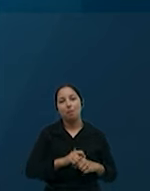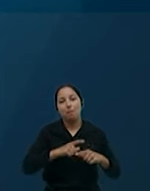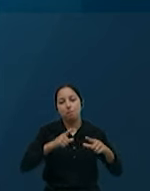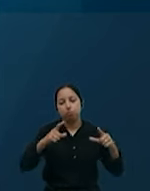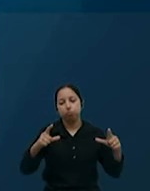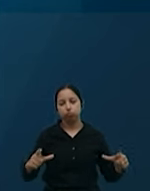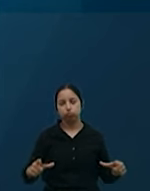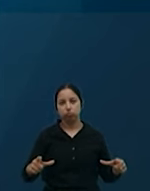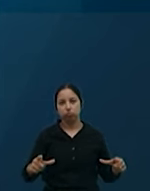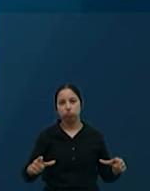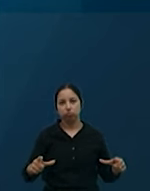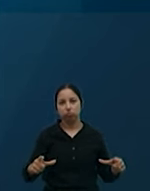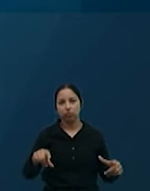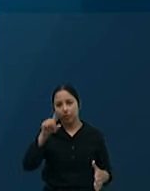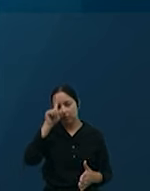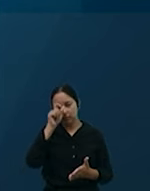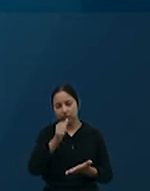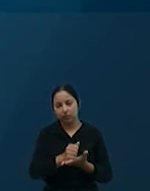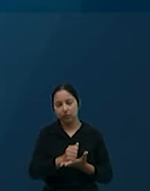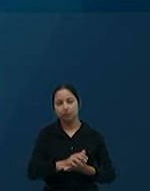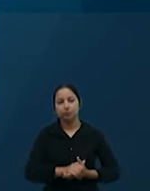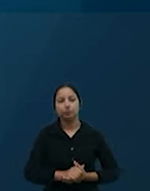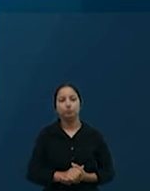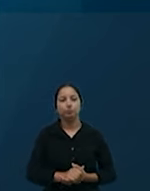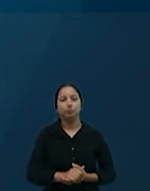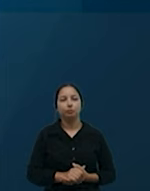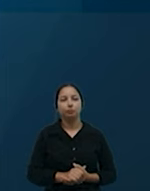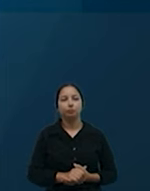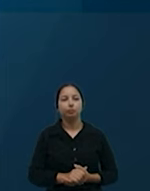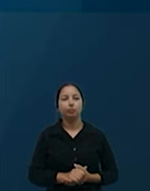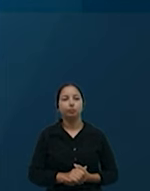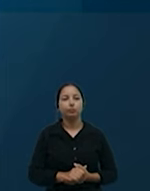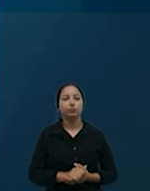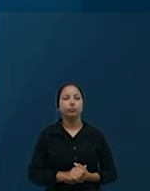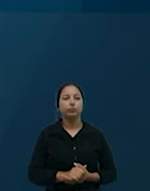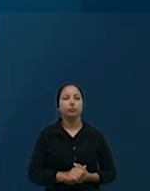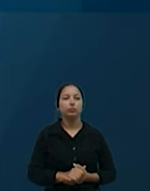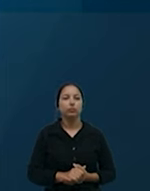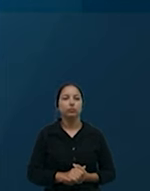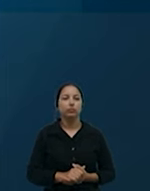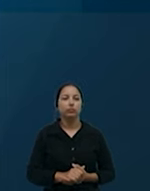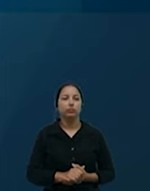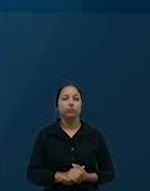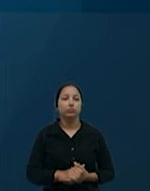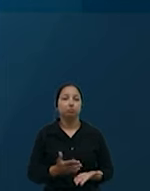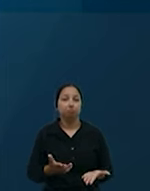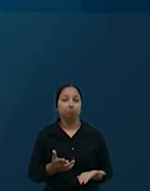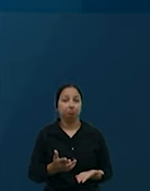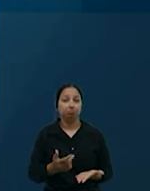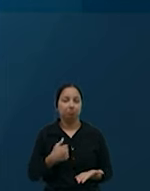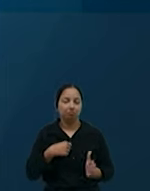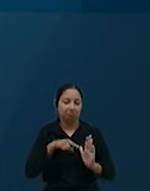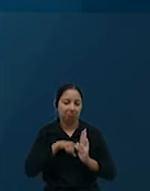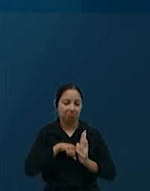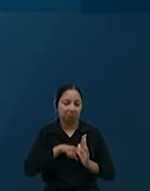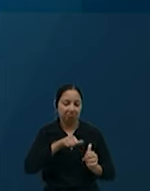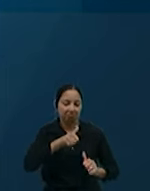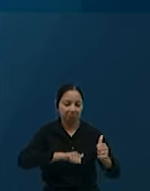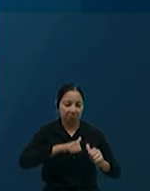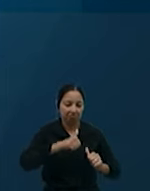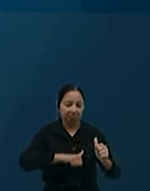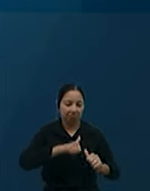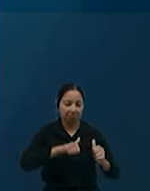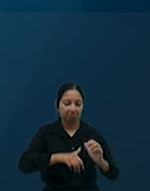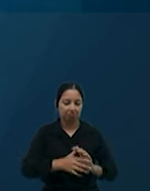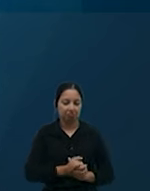sua eficácia. Né. Então, por conta dessa análise que fiz, né, entendendo por